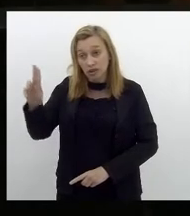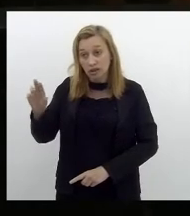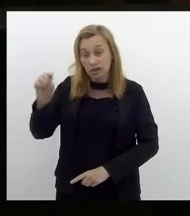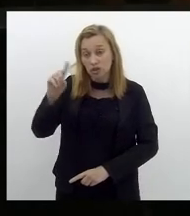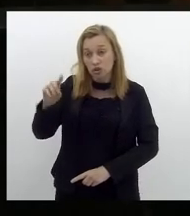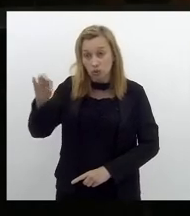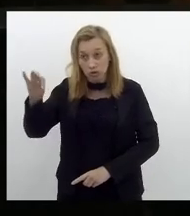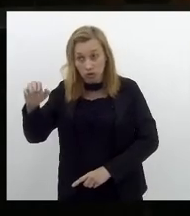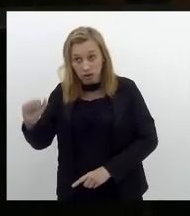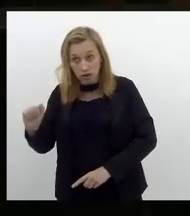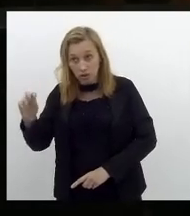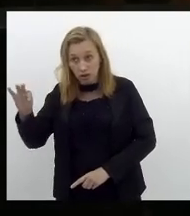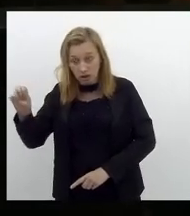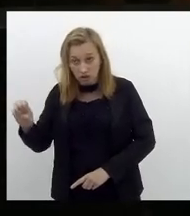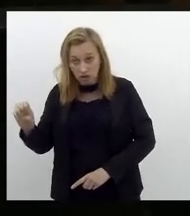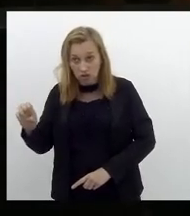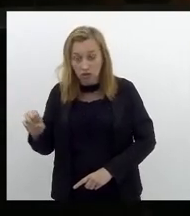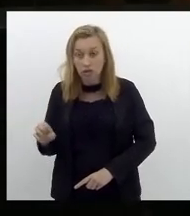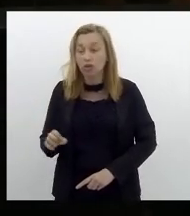Oeste,